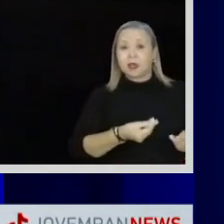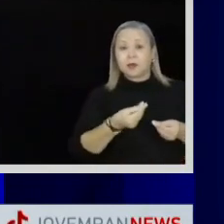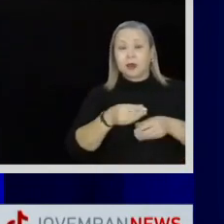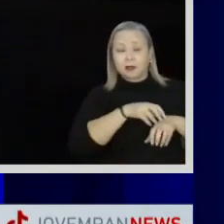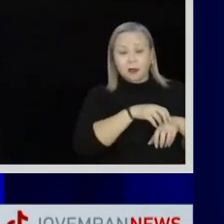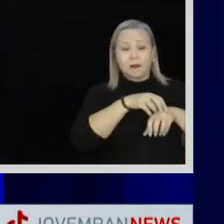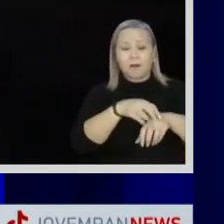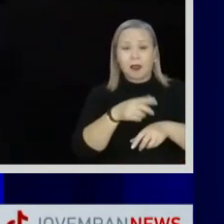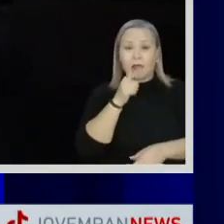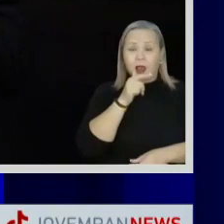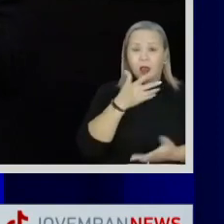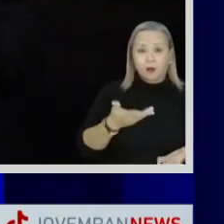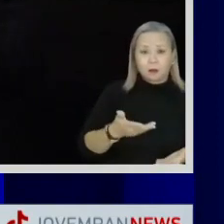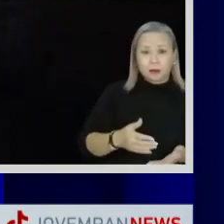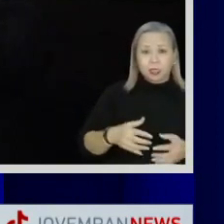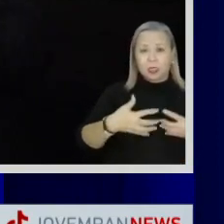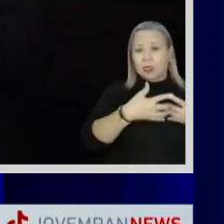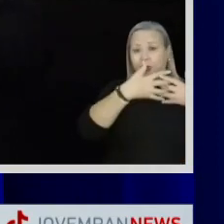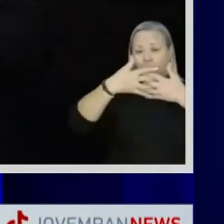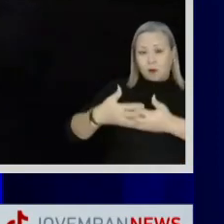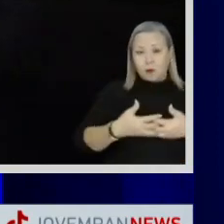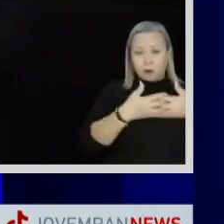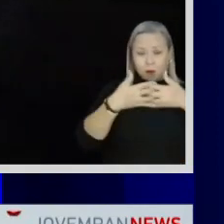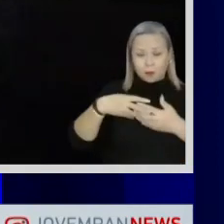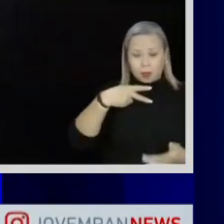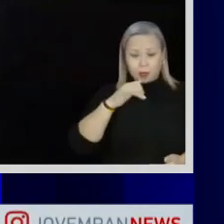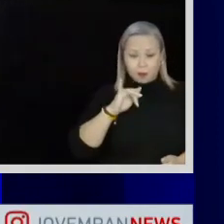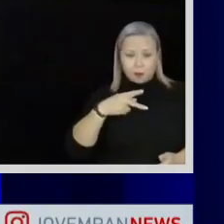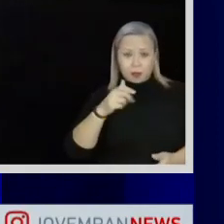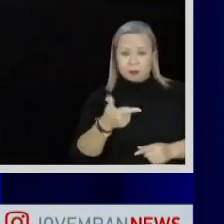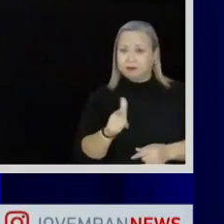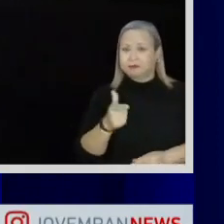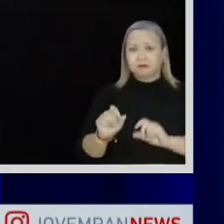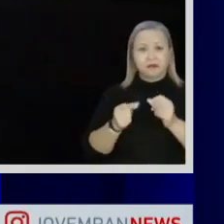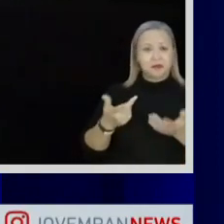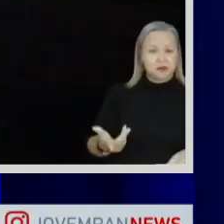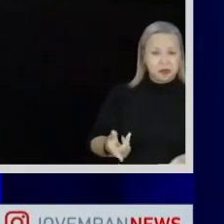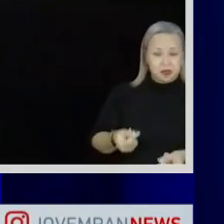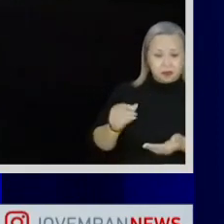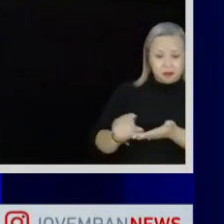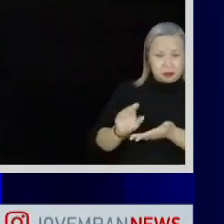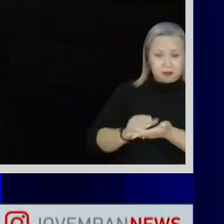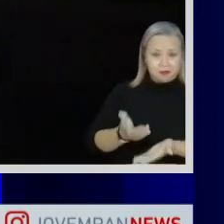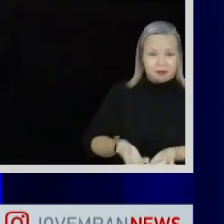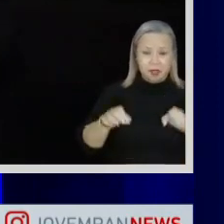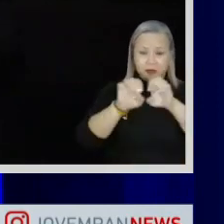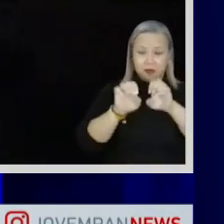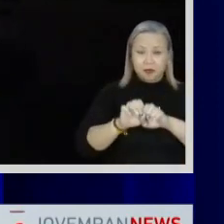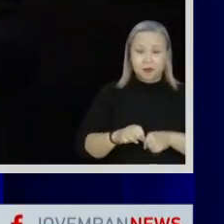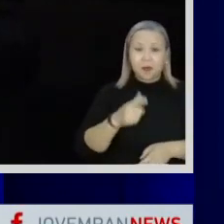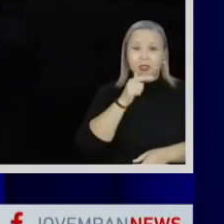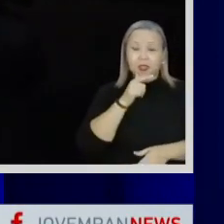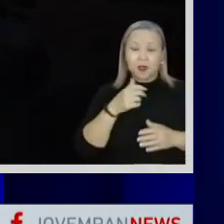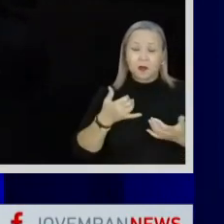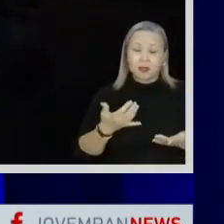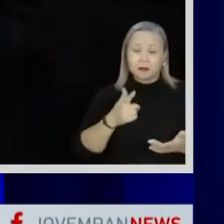deram aso e eles disseminam esse conteúdo de maneira explícita. Engraçado, né? A função da imprensa